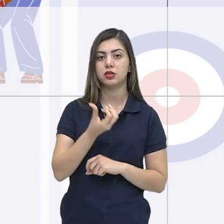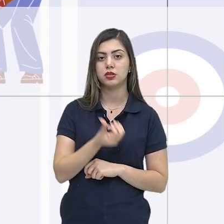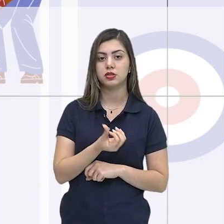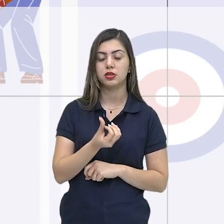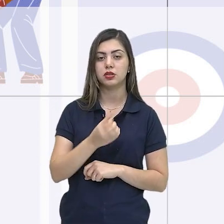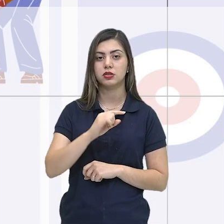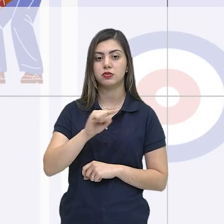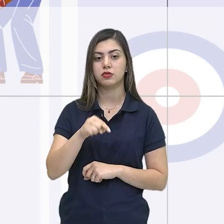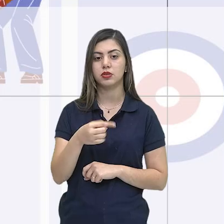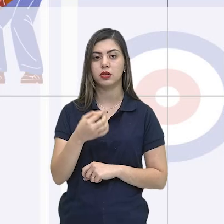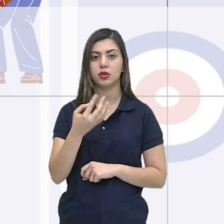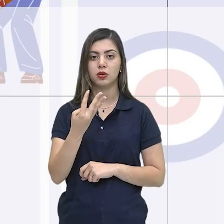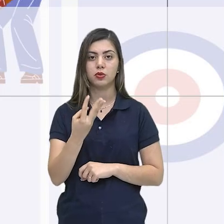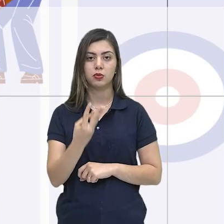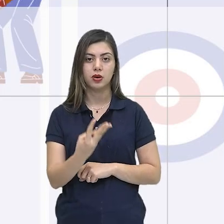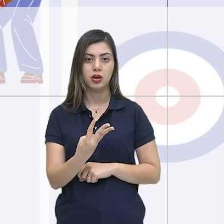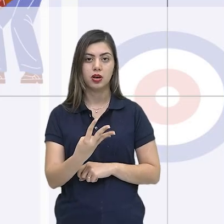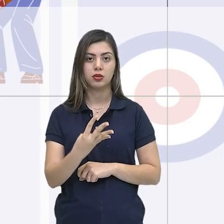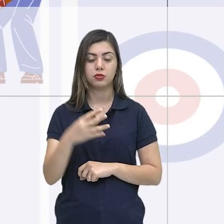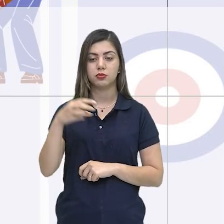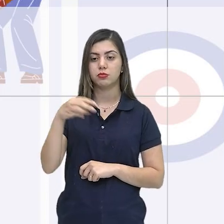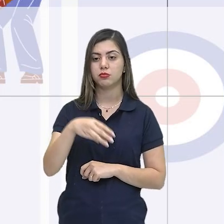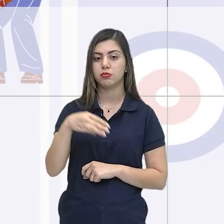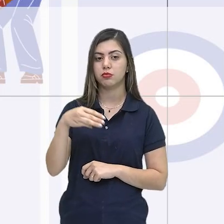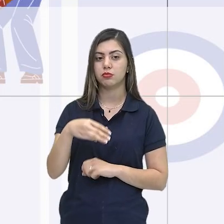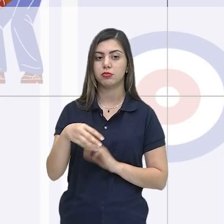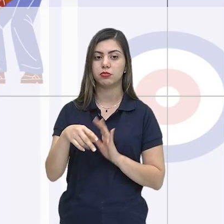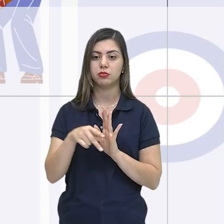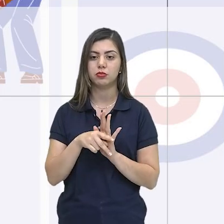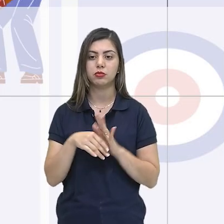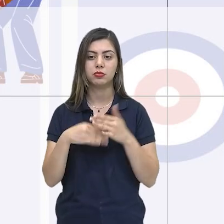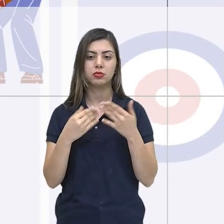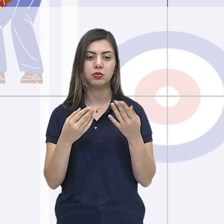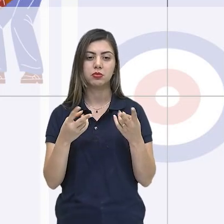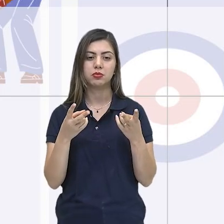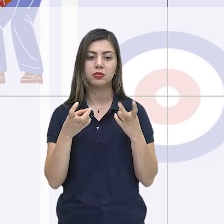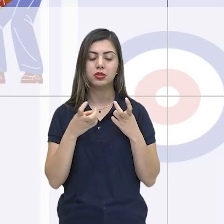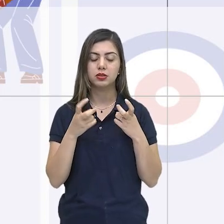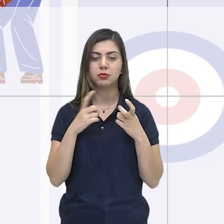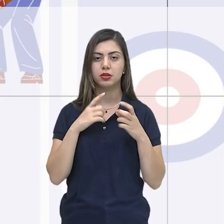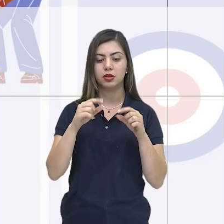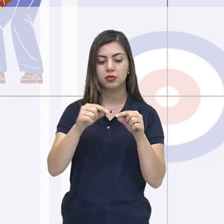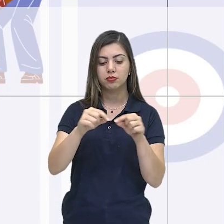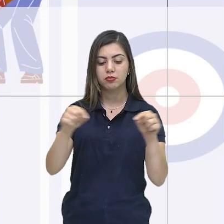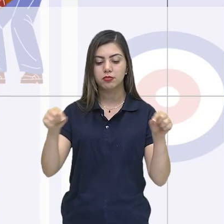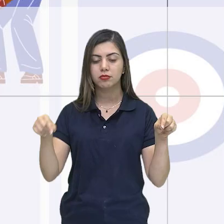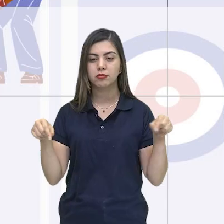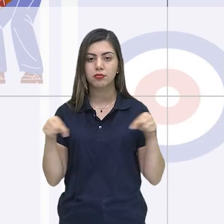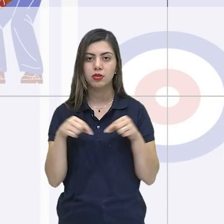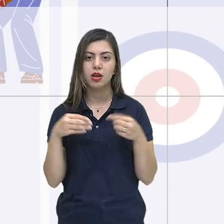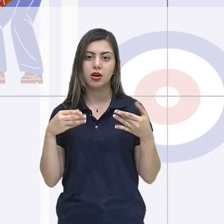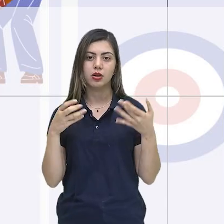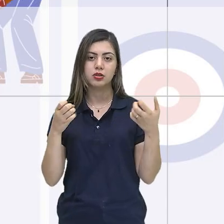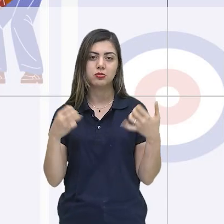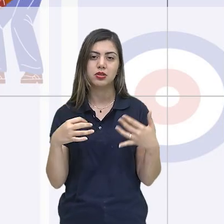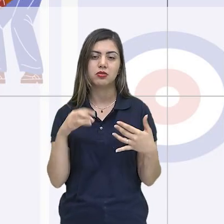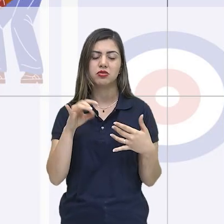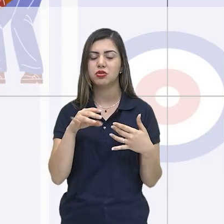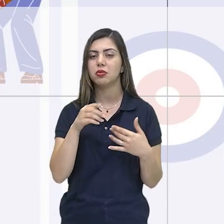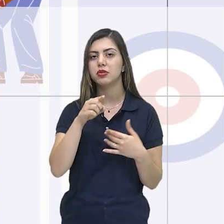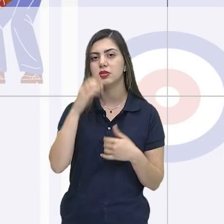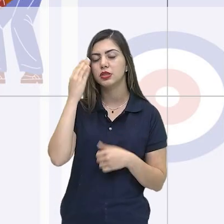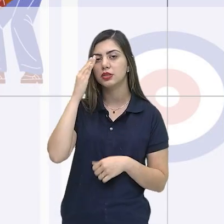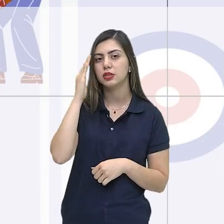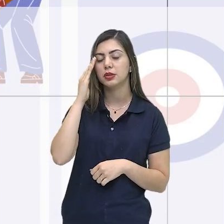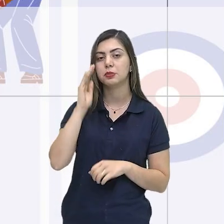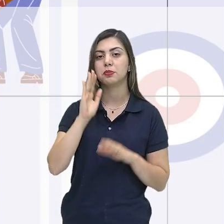tee line. Então, observem aí, tem toda essa demarcação que agora é só termo de informação mesmo, tá?